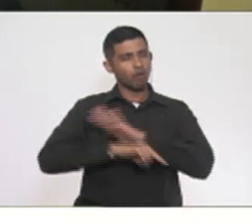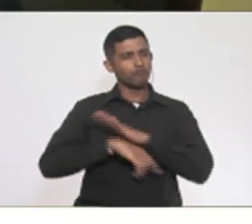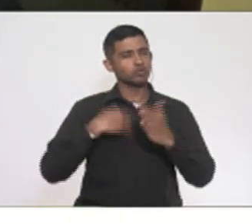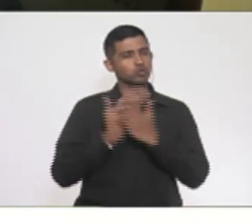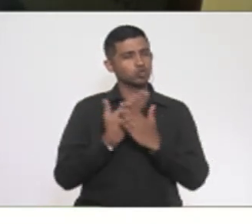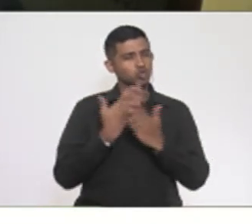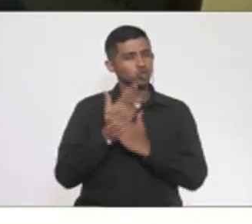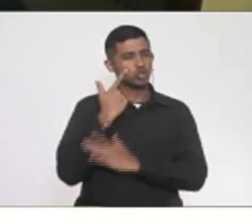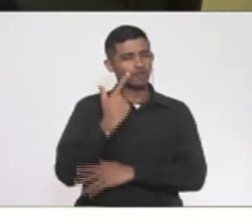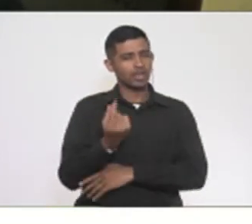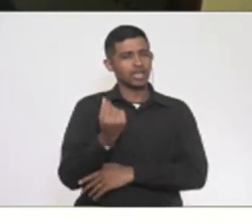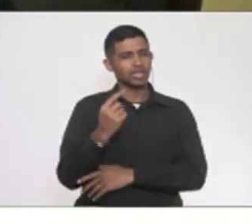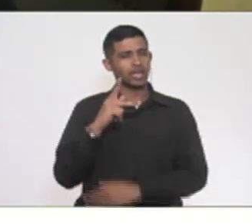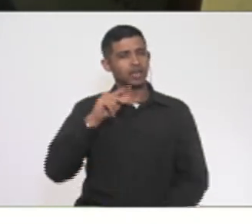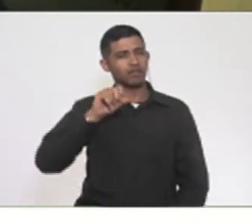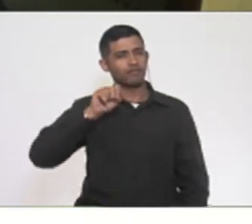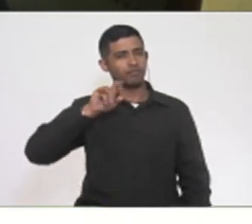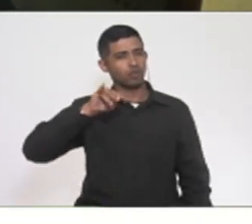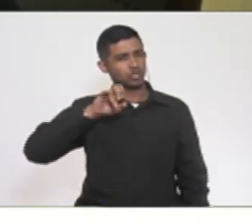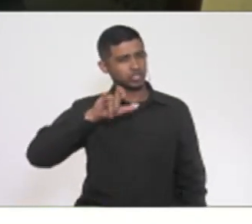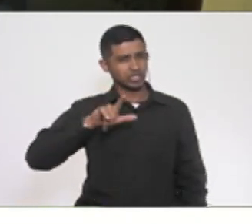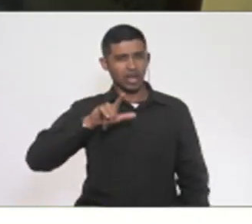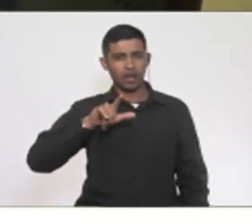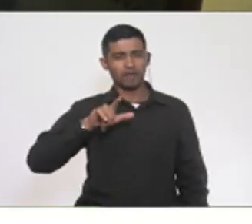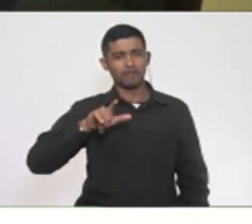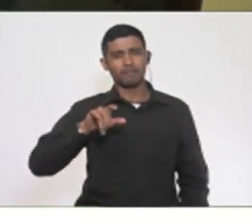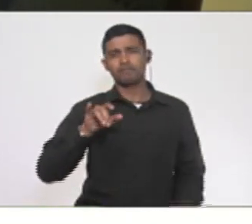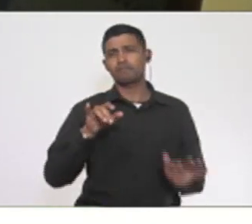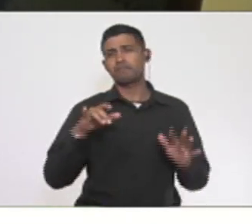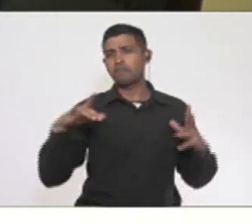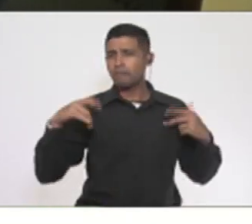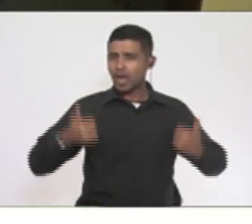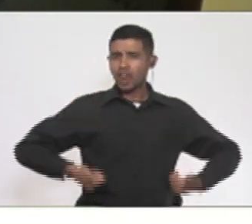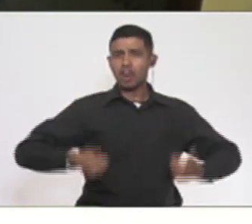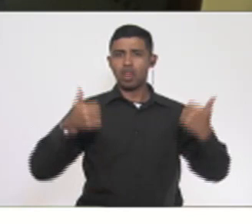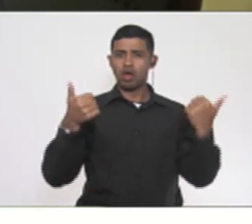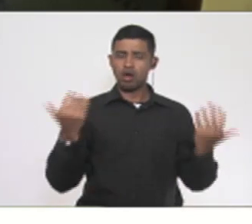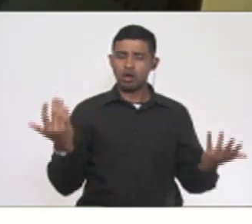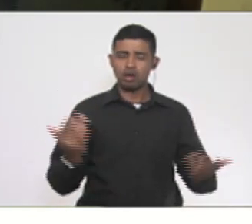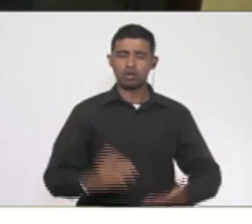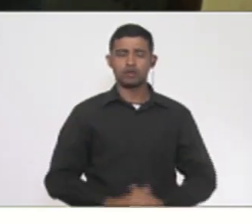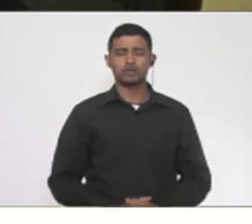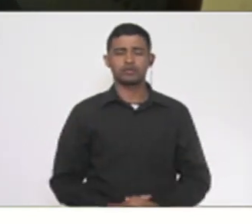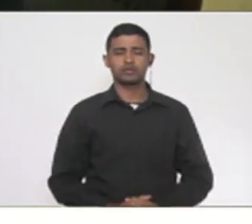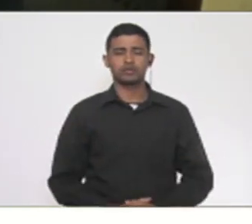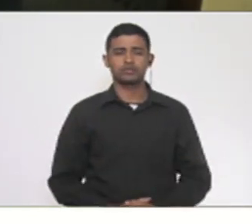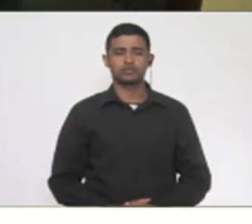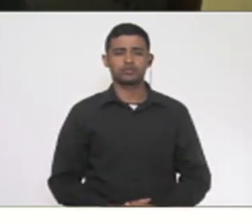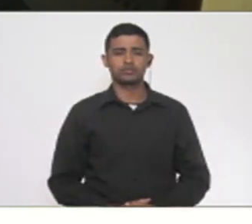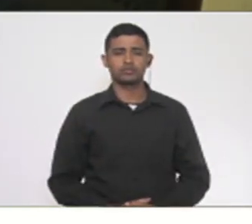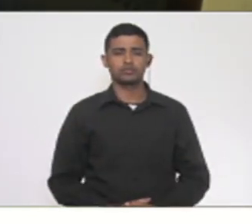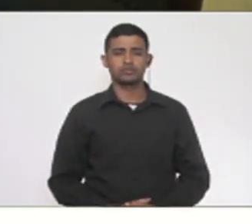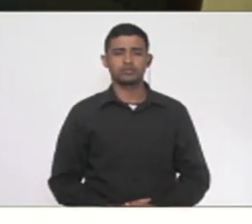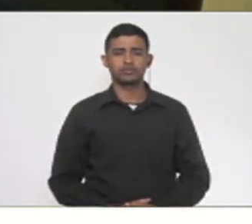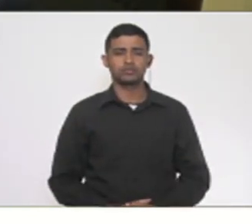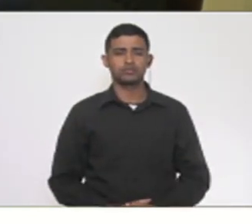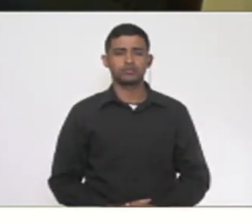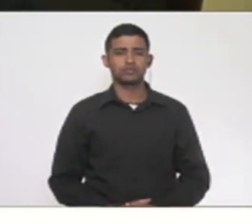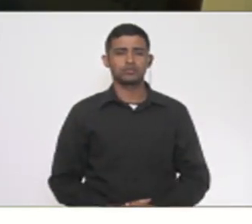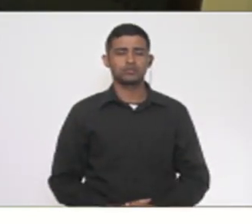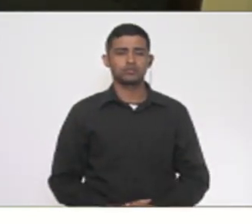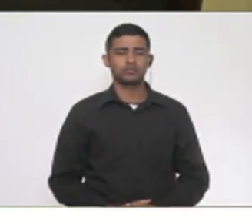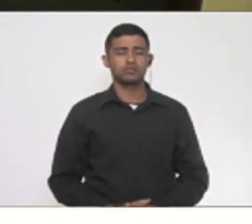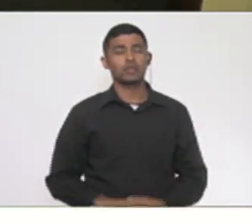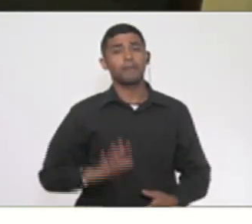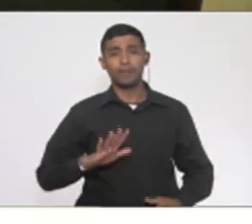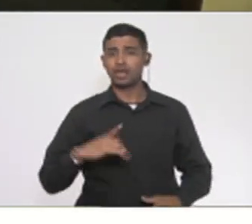a tarifa postal seja mais prática, mas que essas regiões tenham outros benefícios. E é exatamente o que ocorre